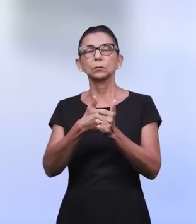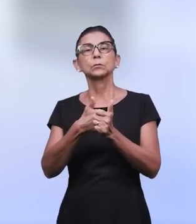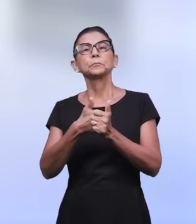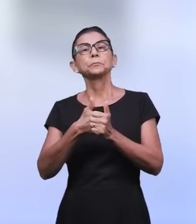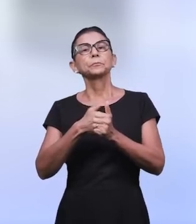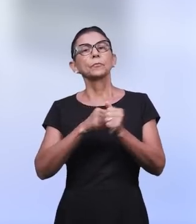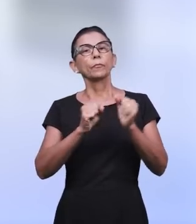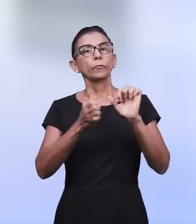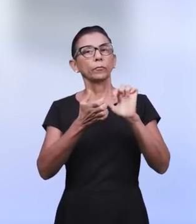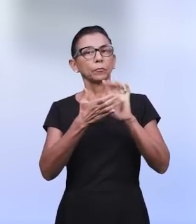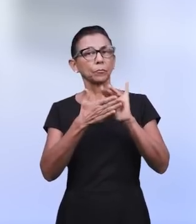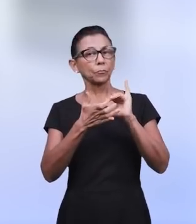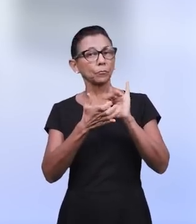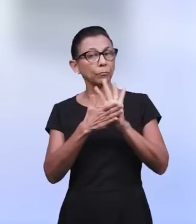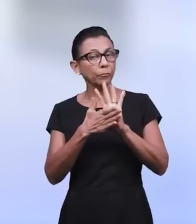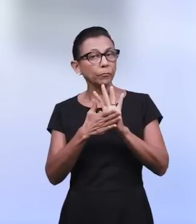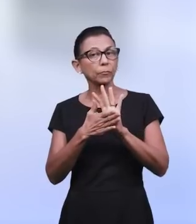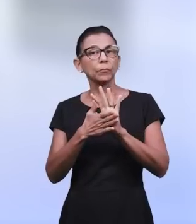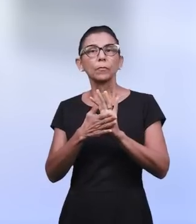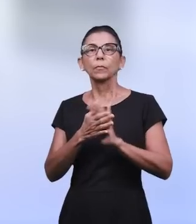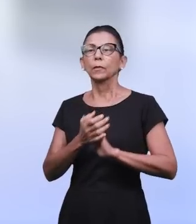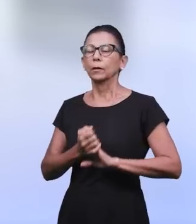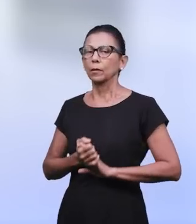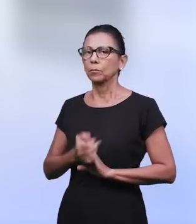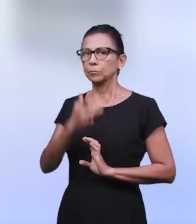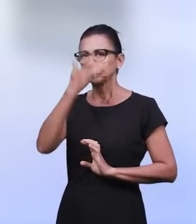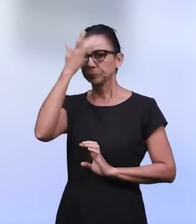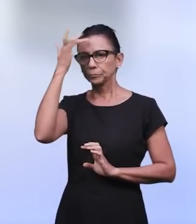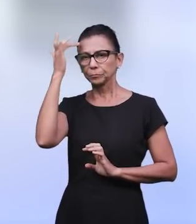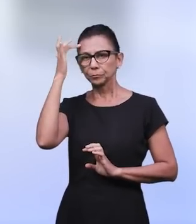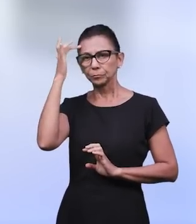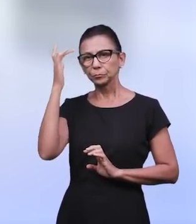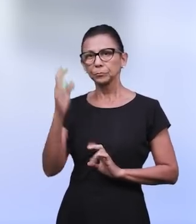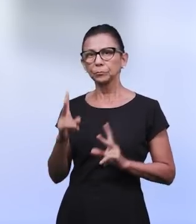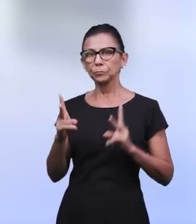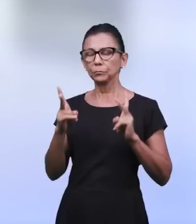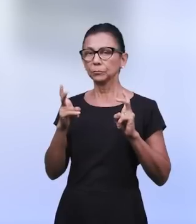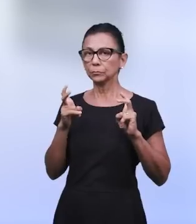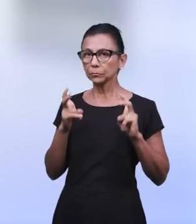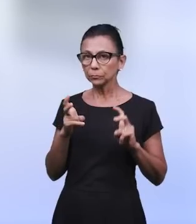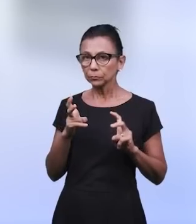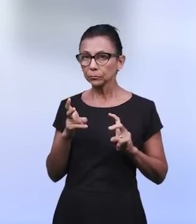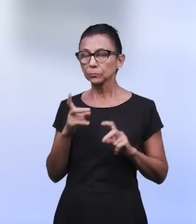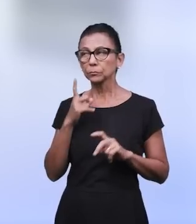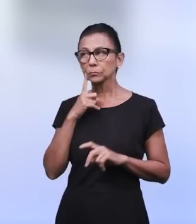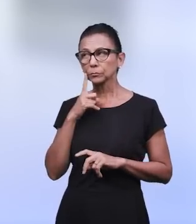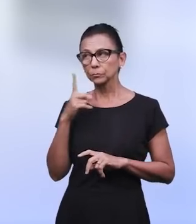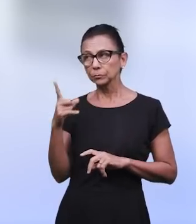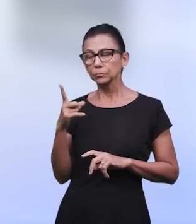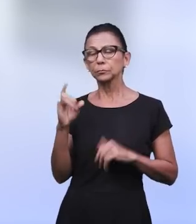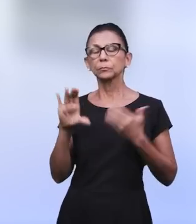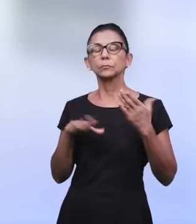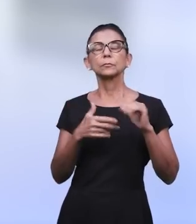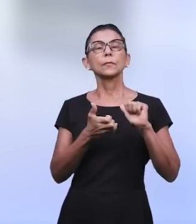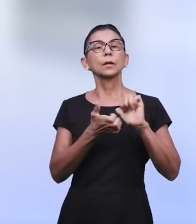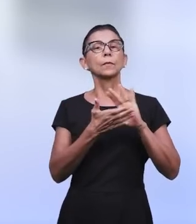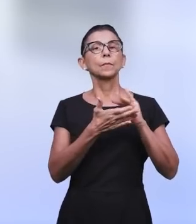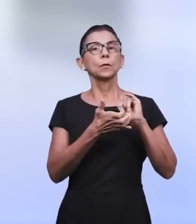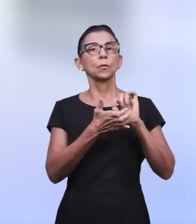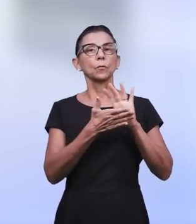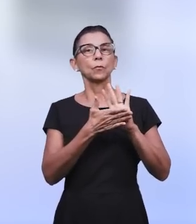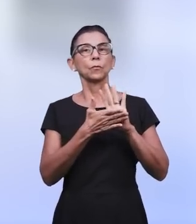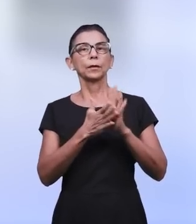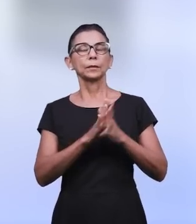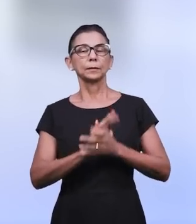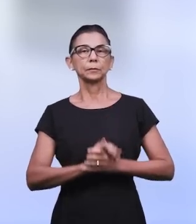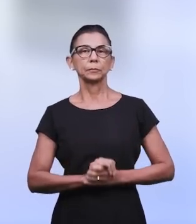ali glorificava o nome do Senhor. E os irmãos notaram que a partir do momento que eles iam ali, ó, cantando, louvando, recebendo convites,